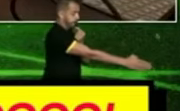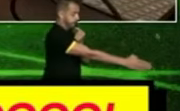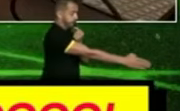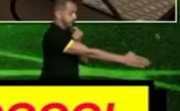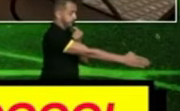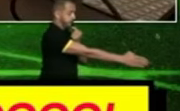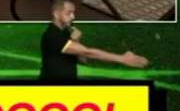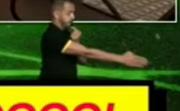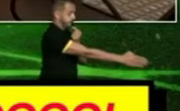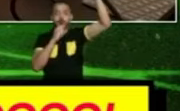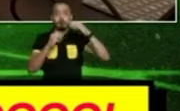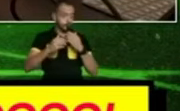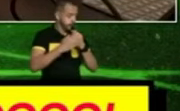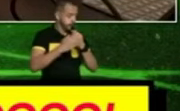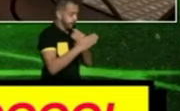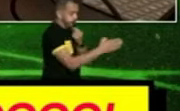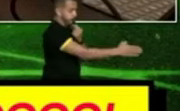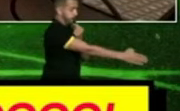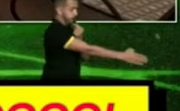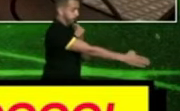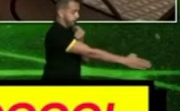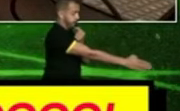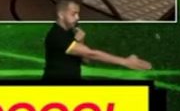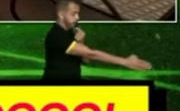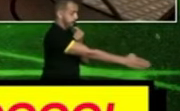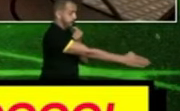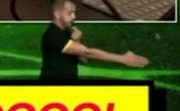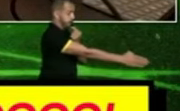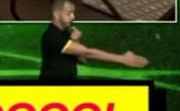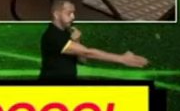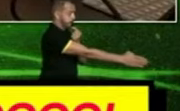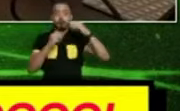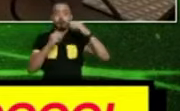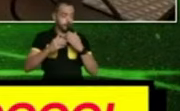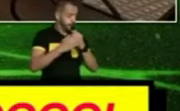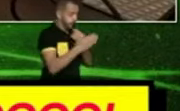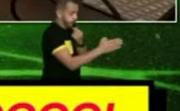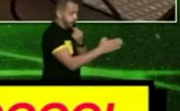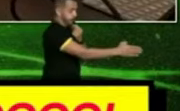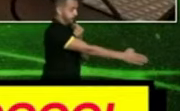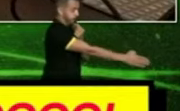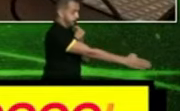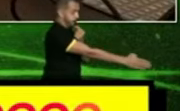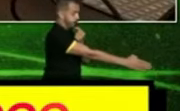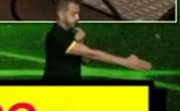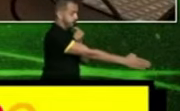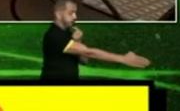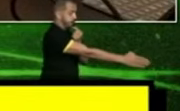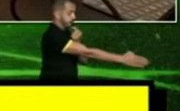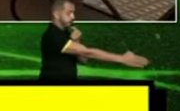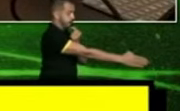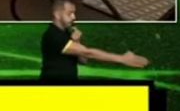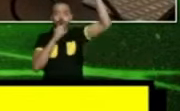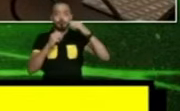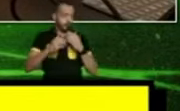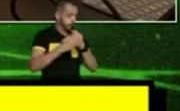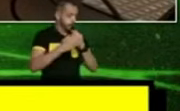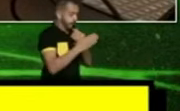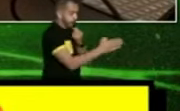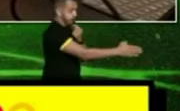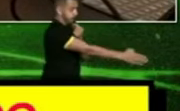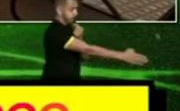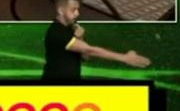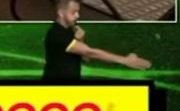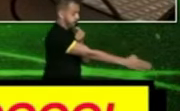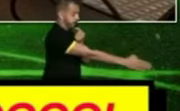esmaga a rede do Cruzeiro o jogador mais decisivo que eu já vi com a camisa do Atlético